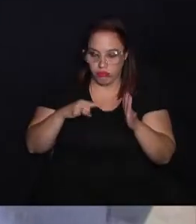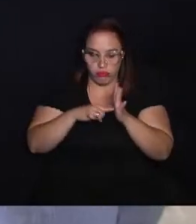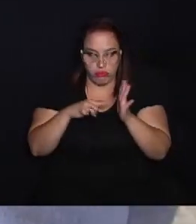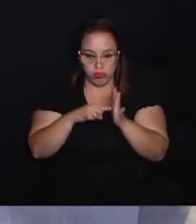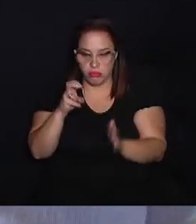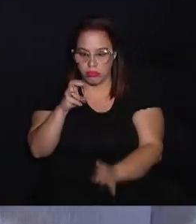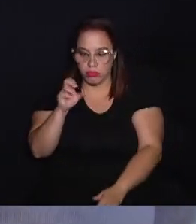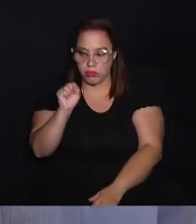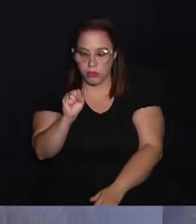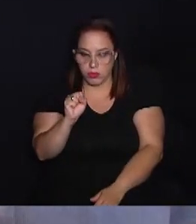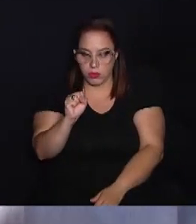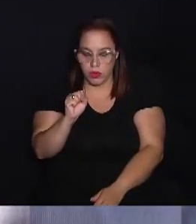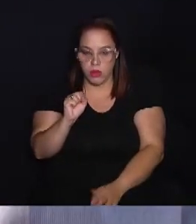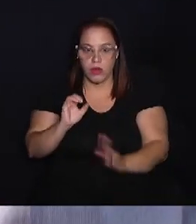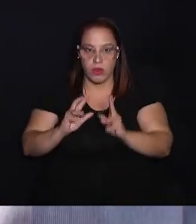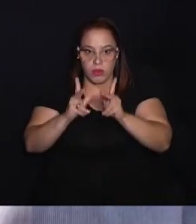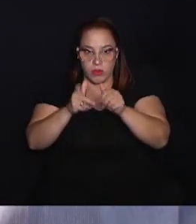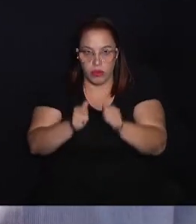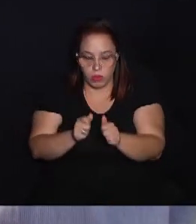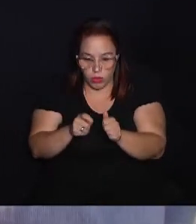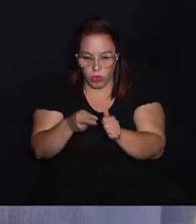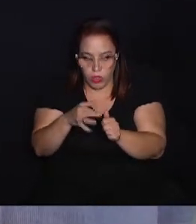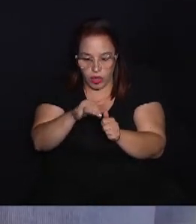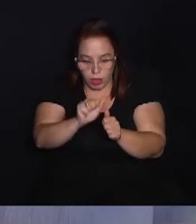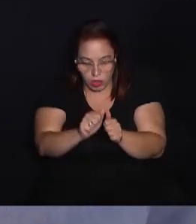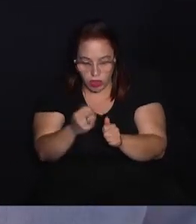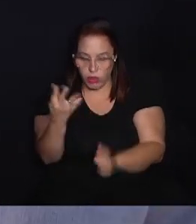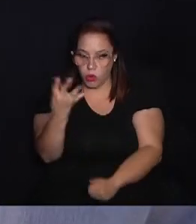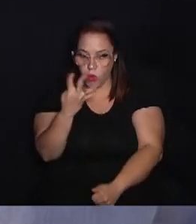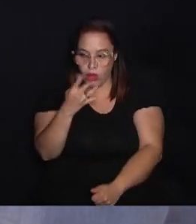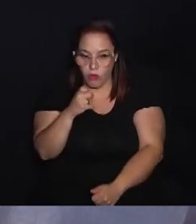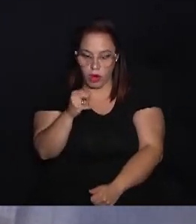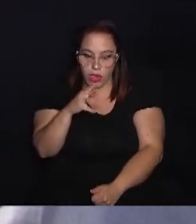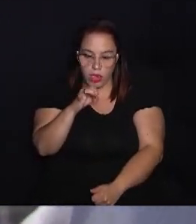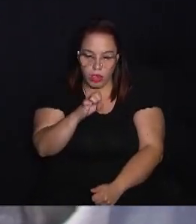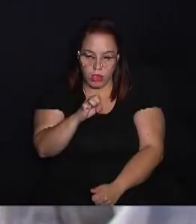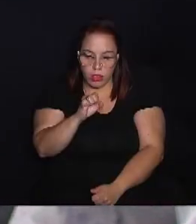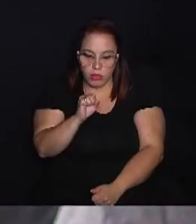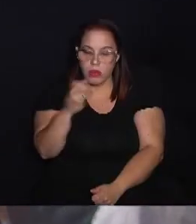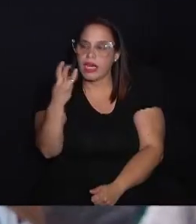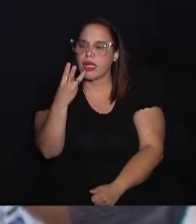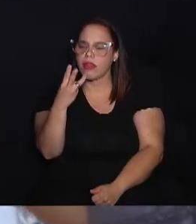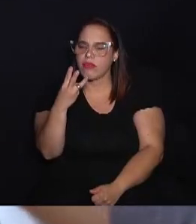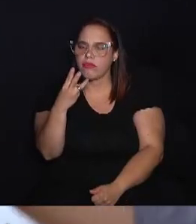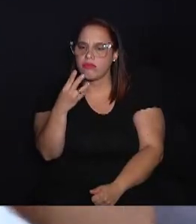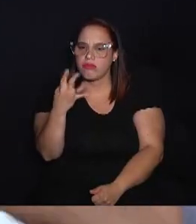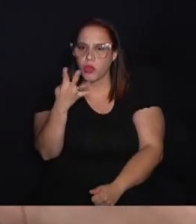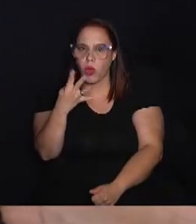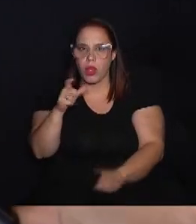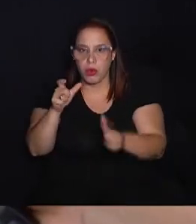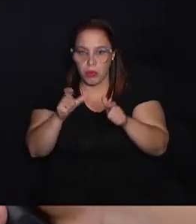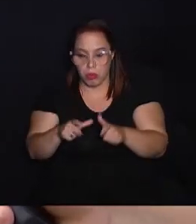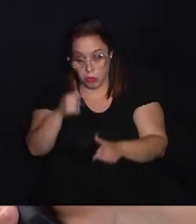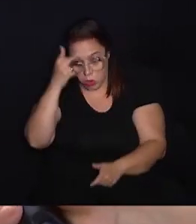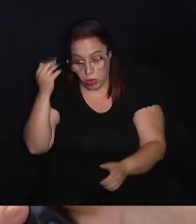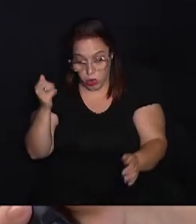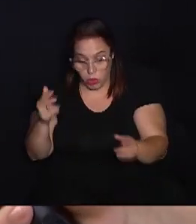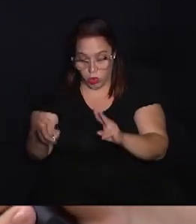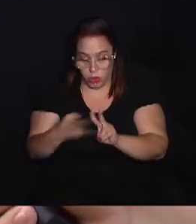bem. A Polícia Militar também trabalhou para garantir que as medidas de segurança e organização do processo eleitoral